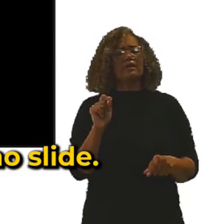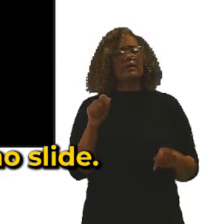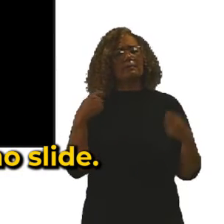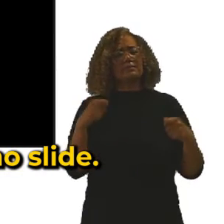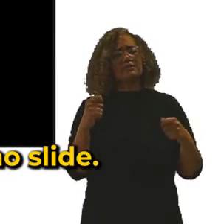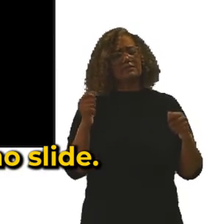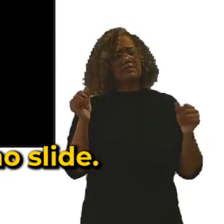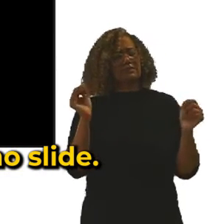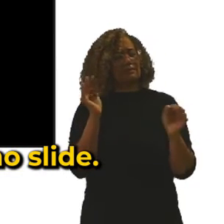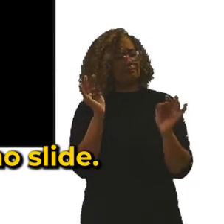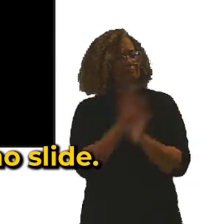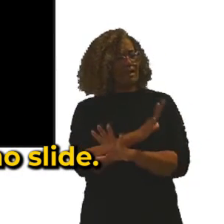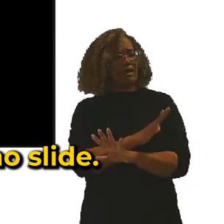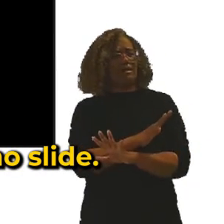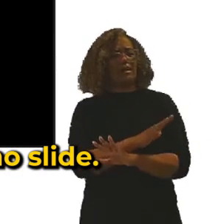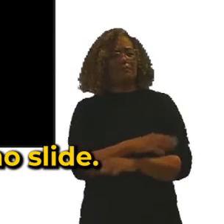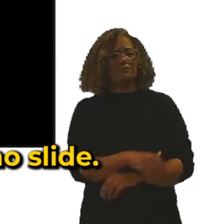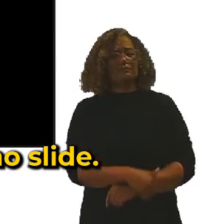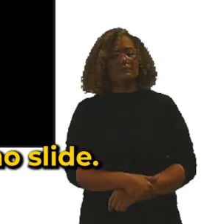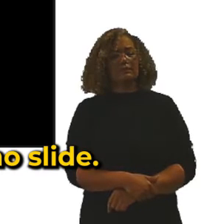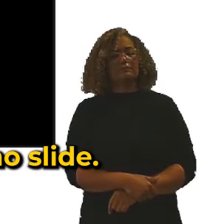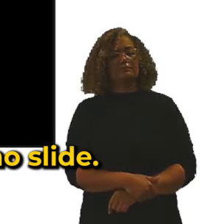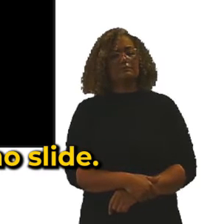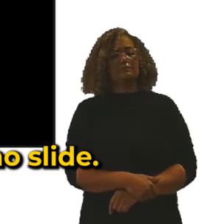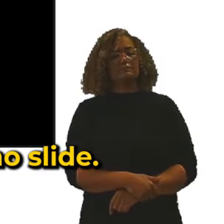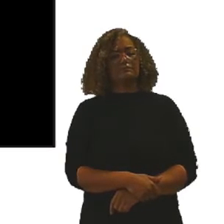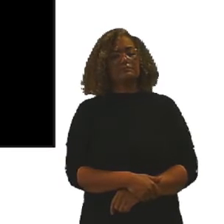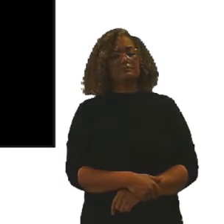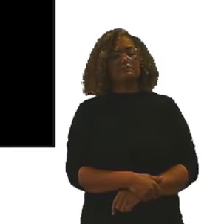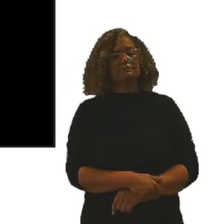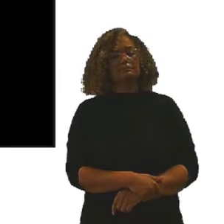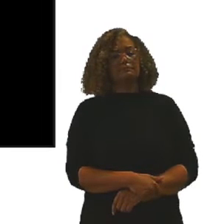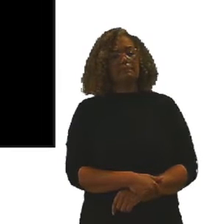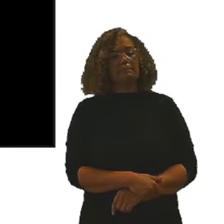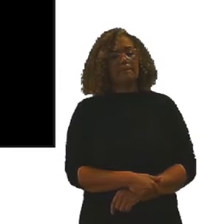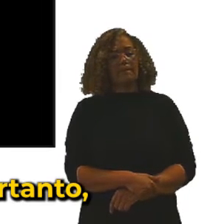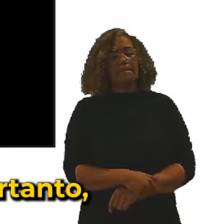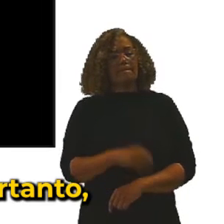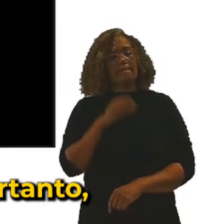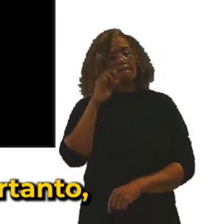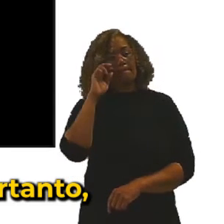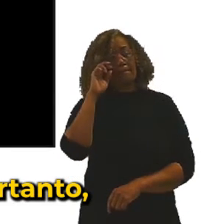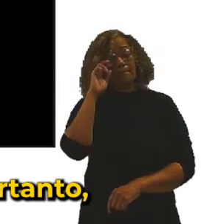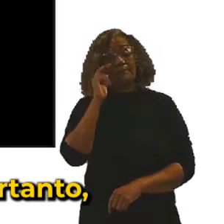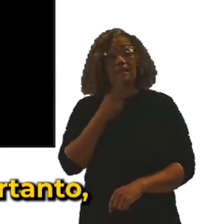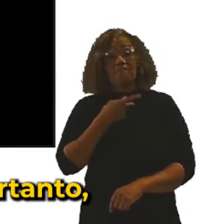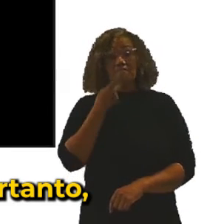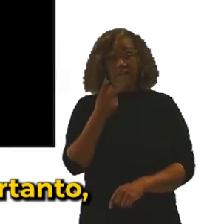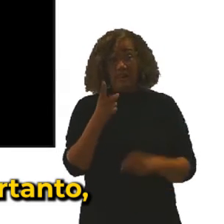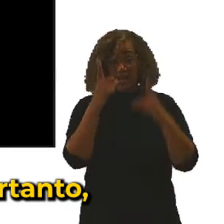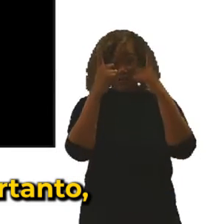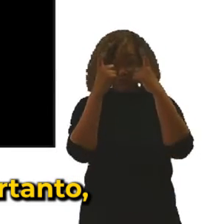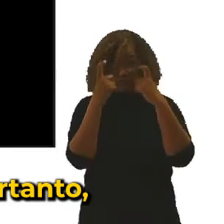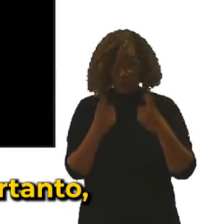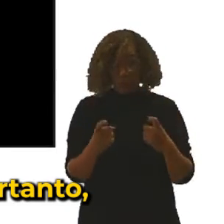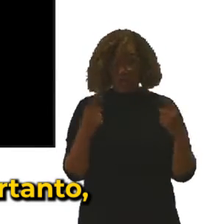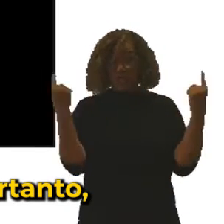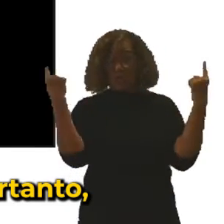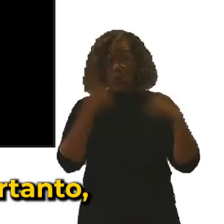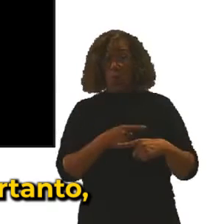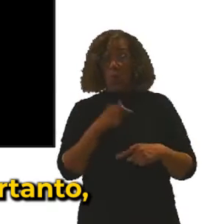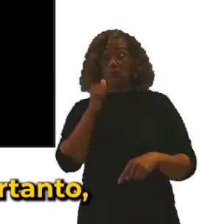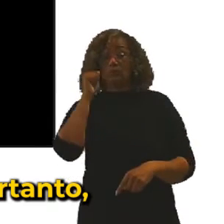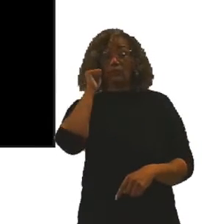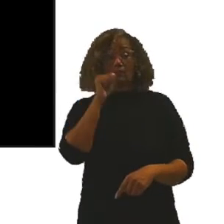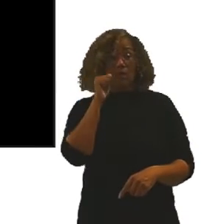favor, o próximo slide. Então, falar de violência contra a mulher,